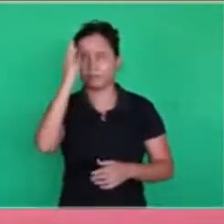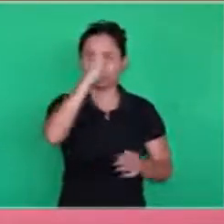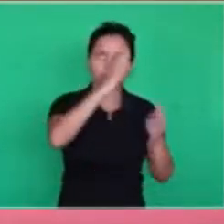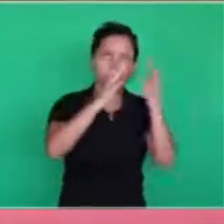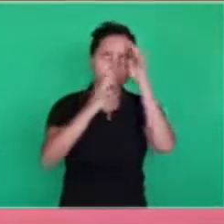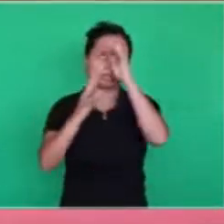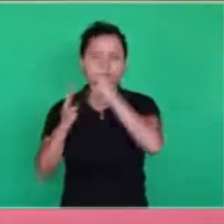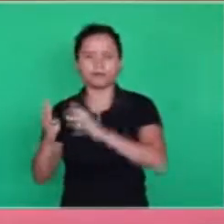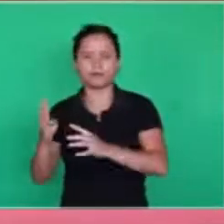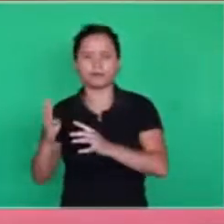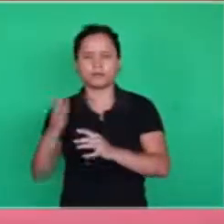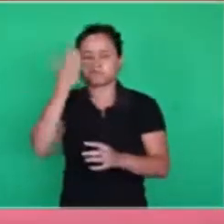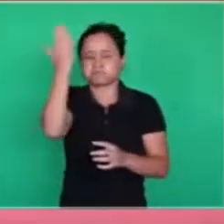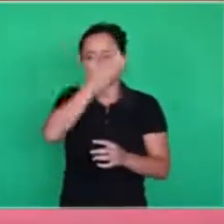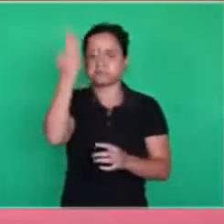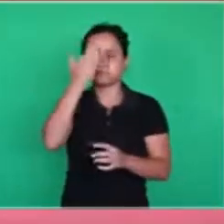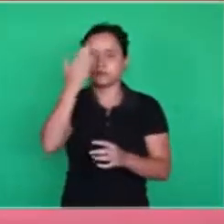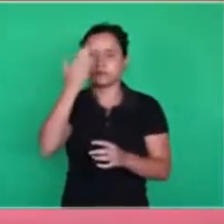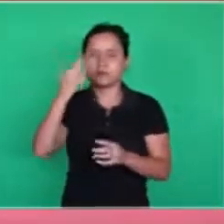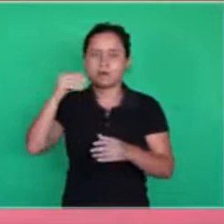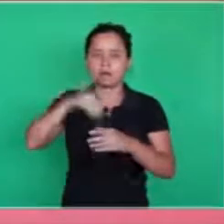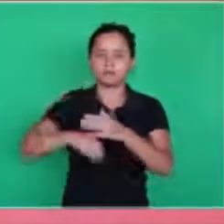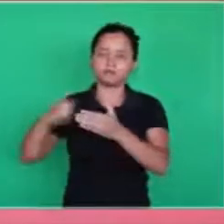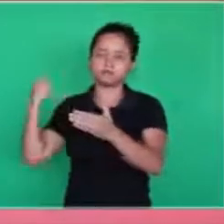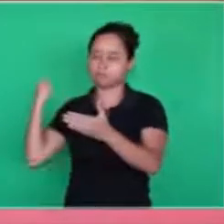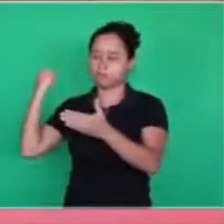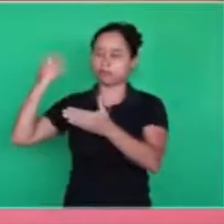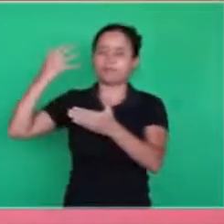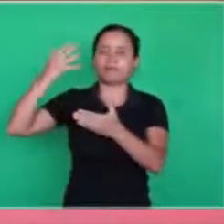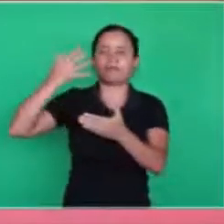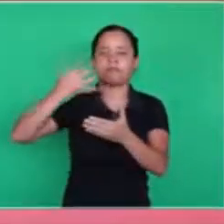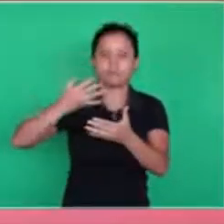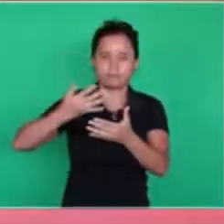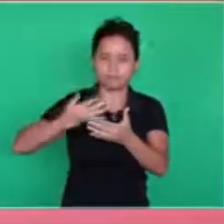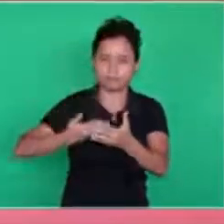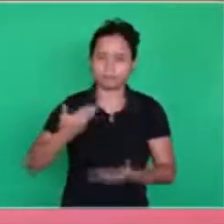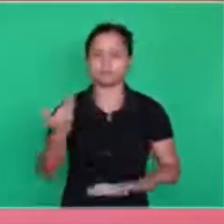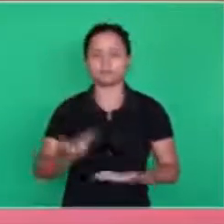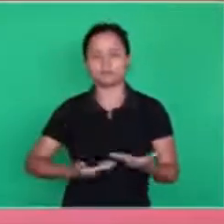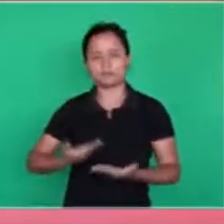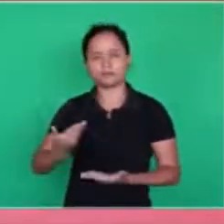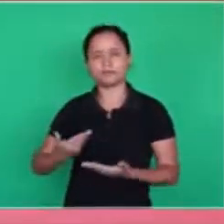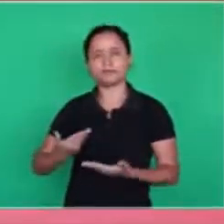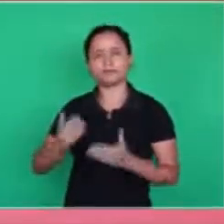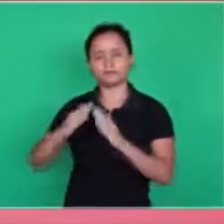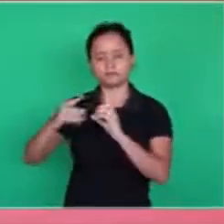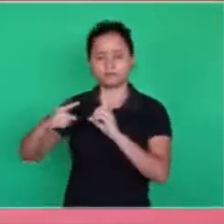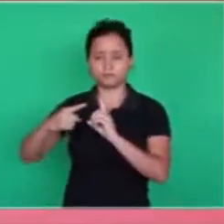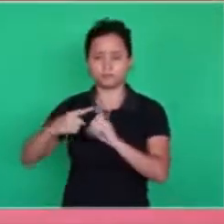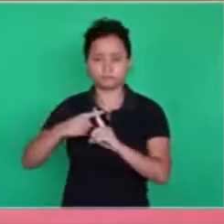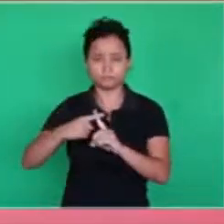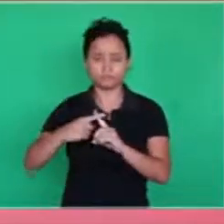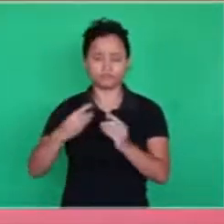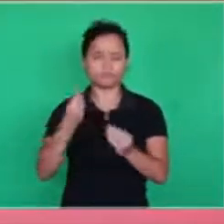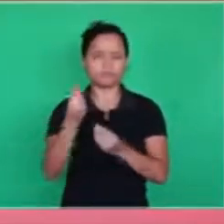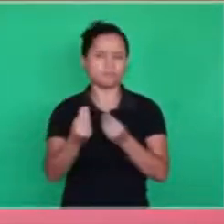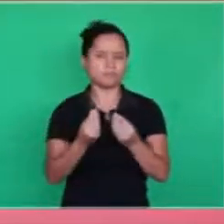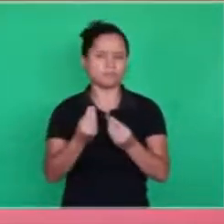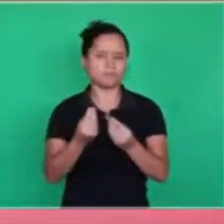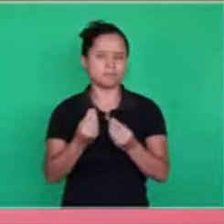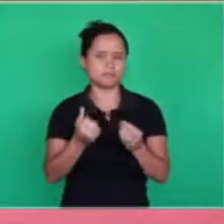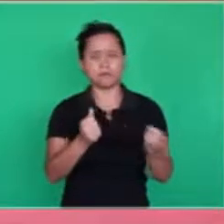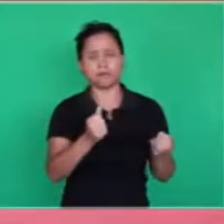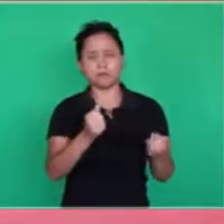igreja. A igreja, o Evangelho, ele vem de 2000 anos, mas